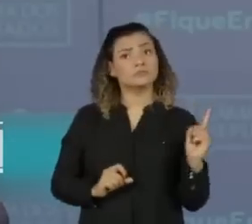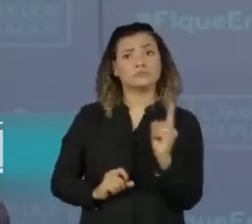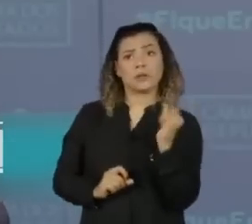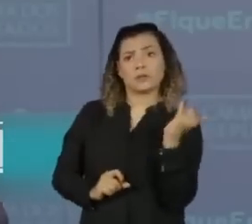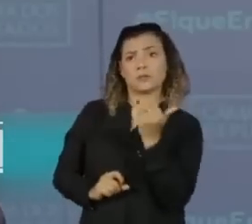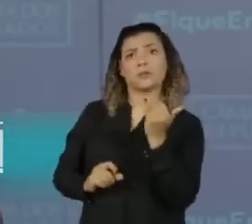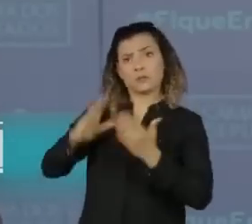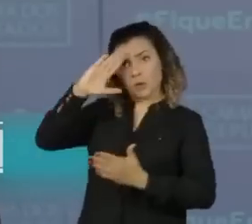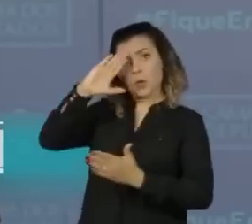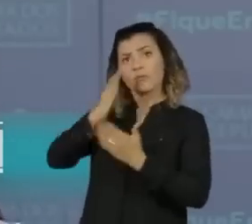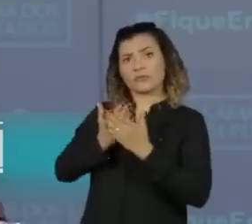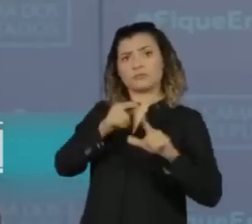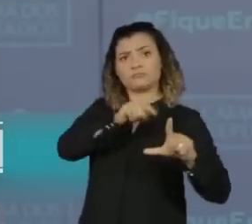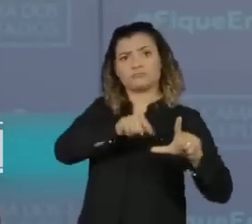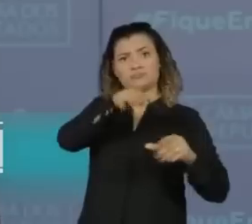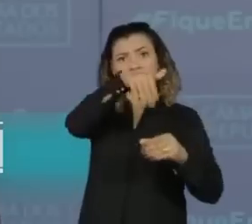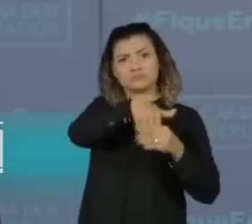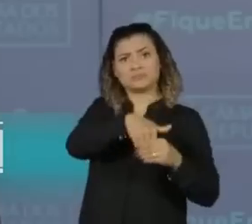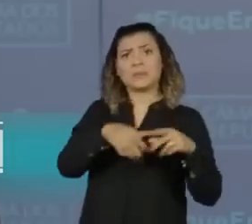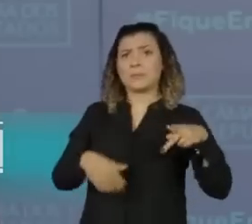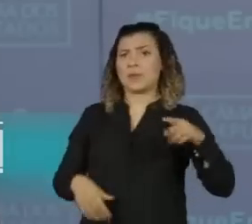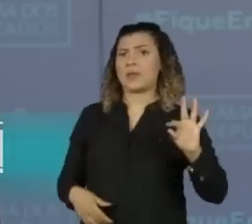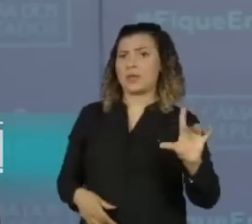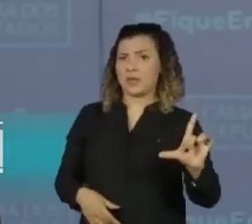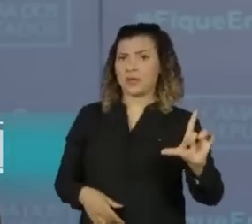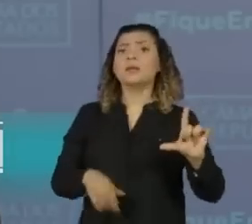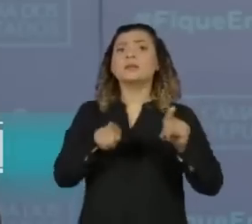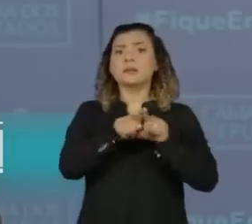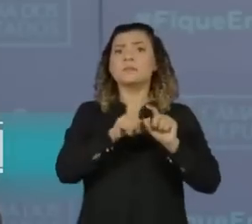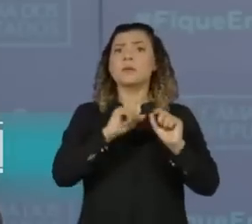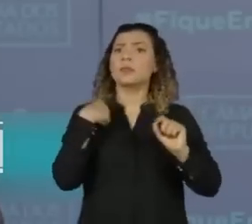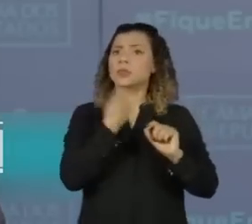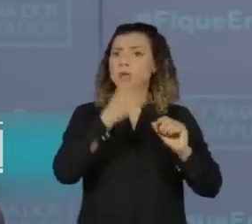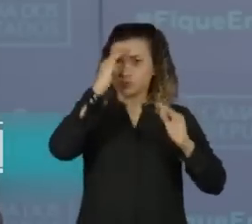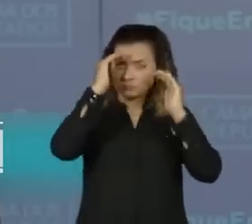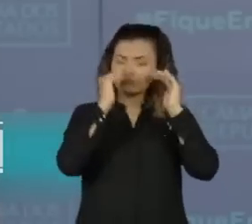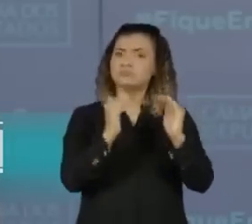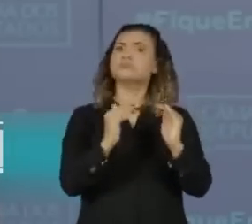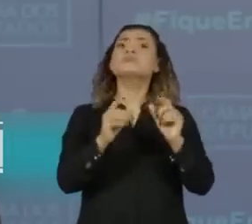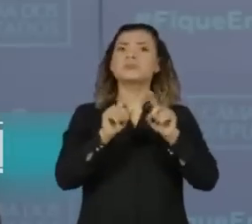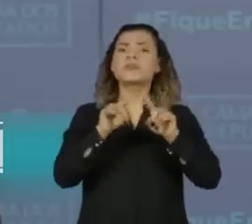PL confia nas urnas e que a eleição vai transcorrer com lisura e transparência.